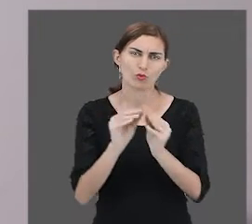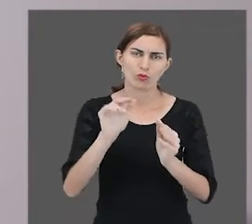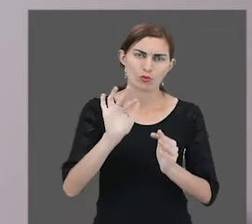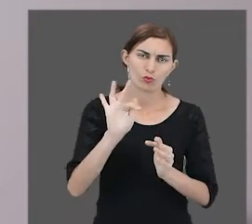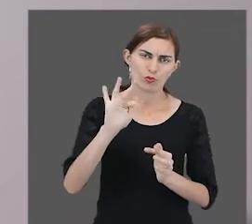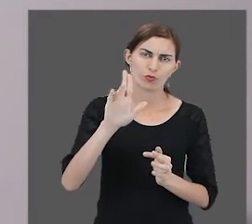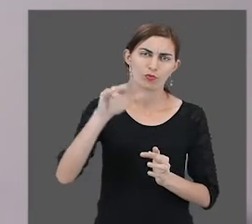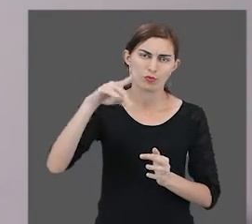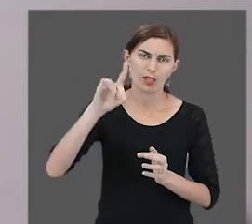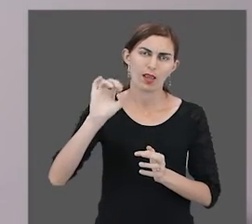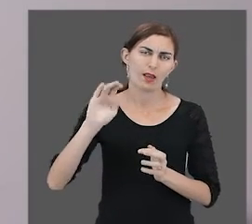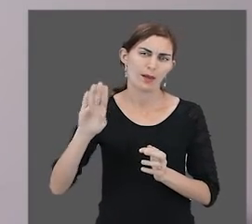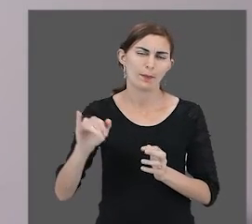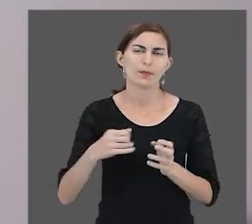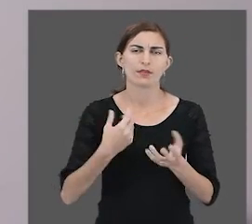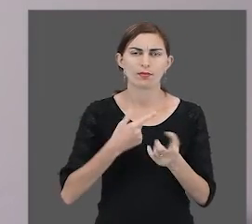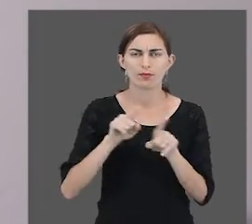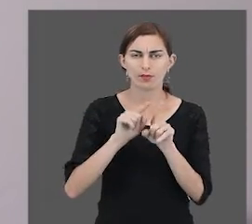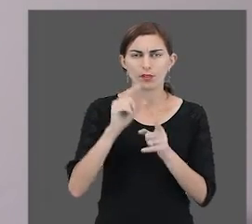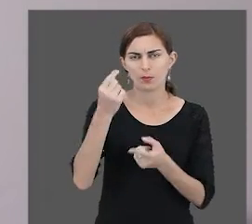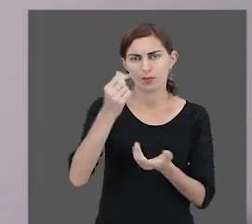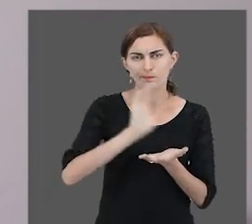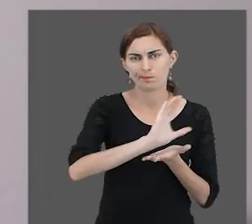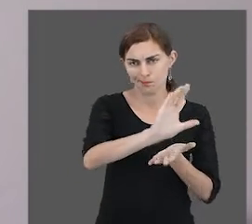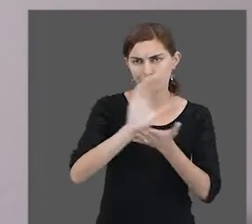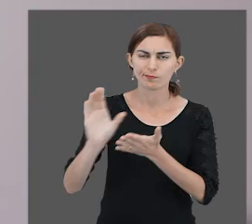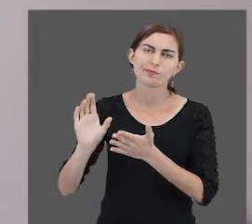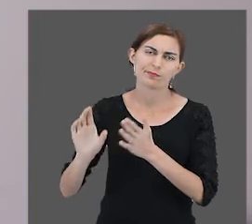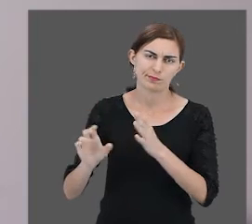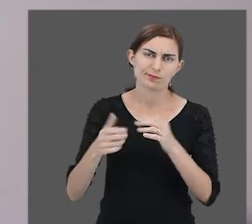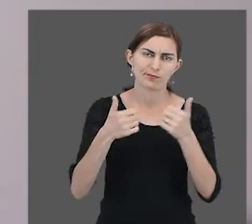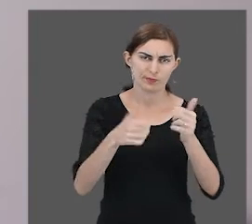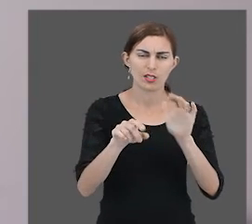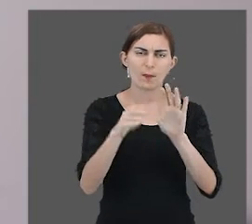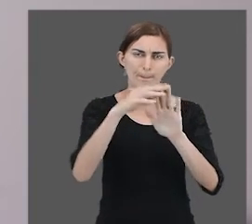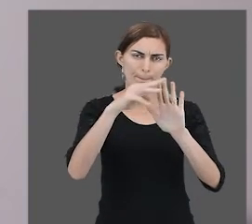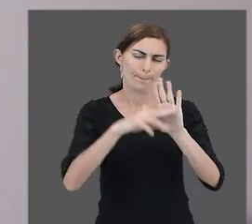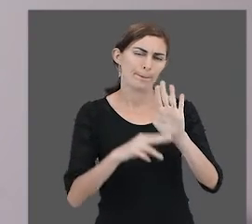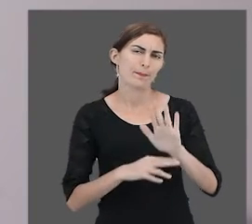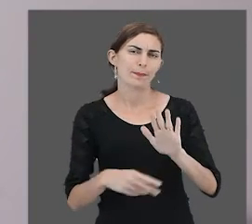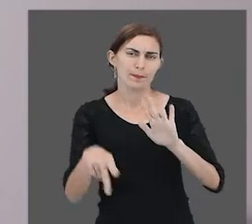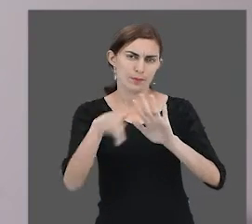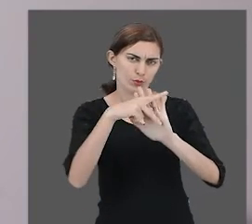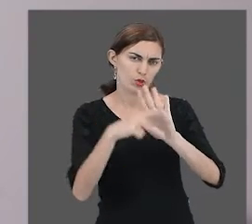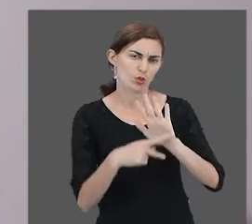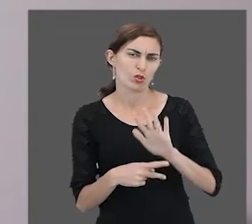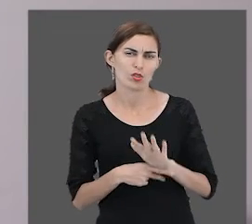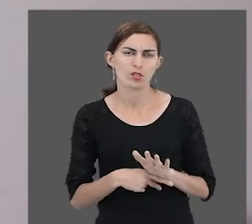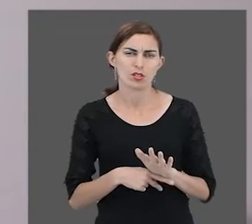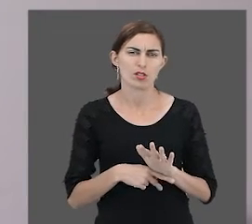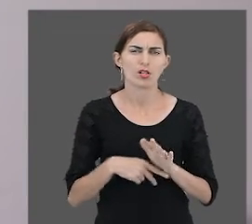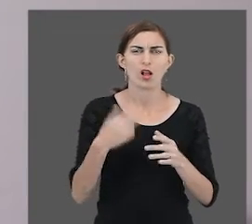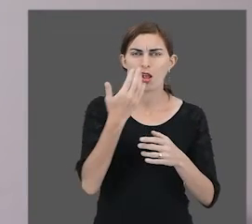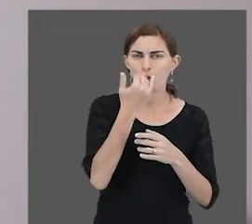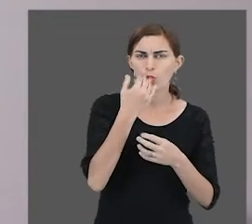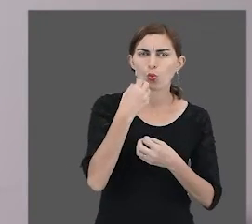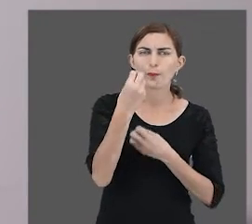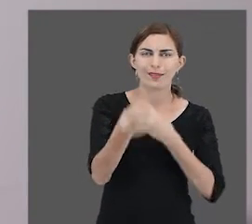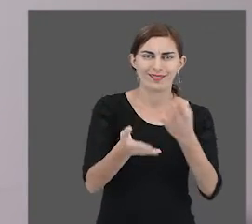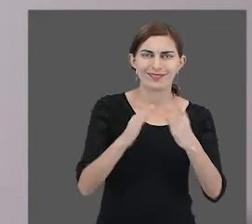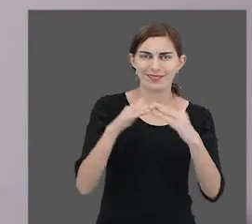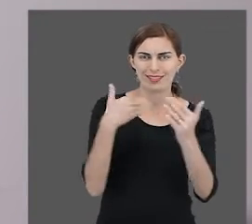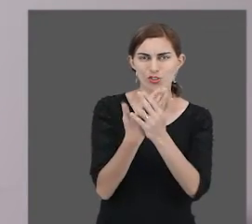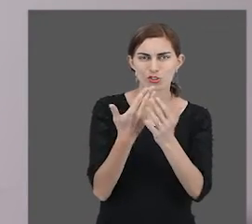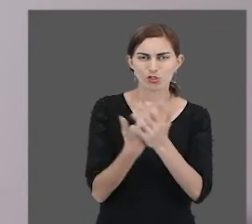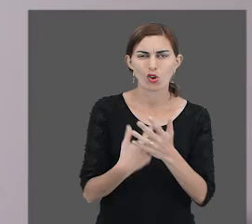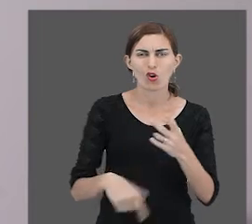Fundeb, salário educação, repasses legais, que aí a gente tem uma gama de programas desse tipo de repasse, que é o programa de alimentação escolar,